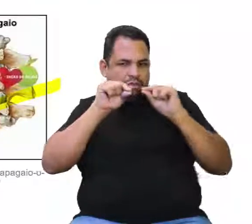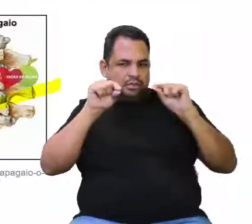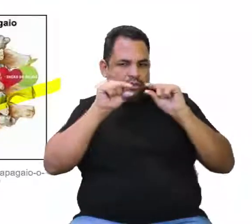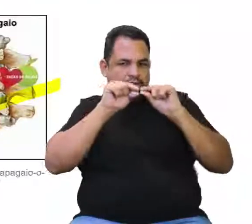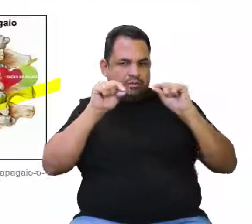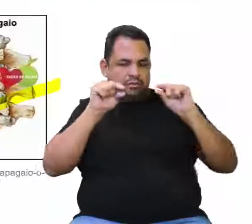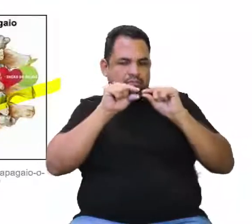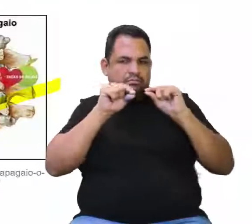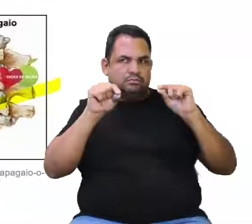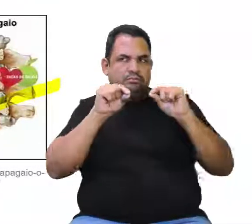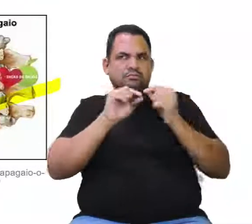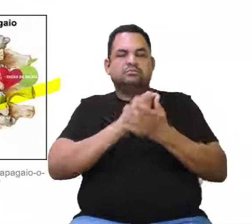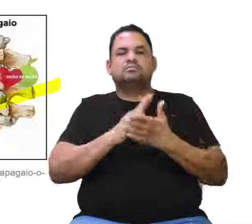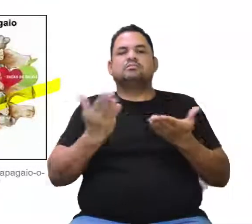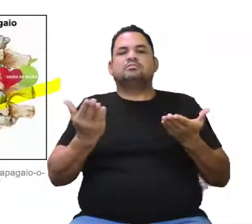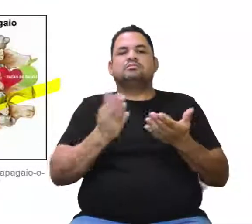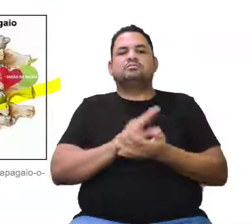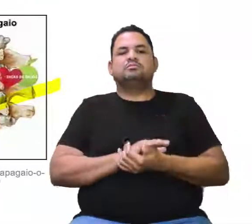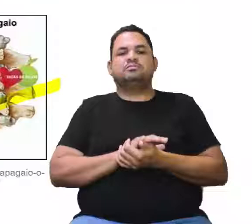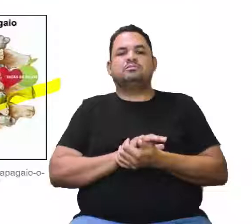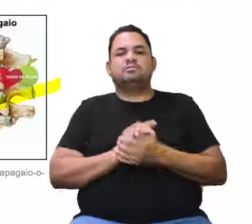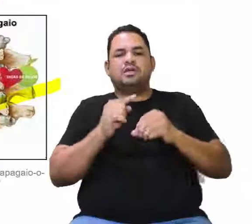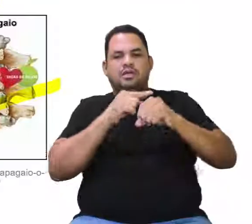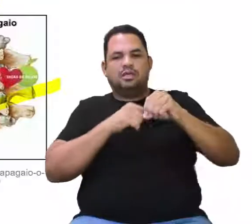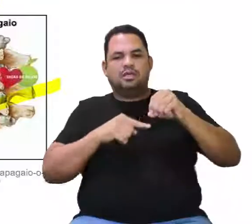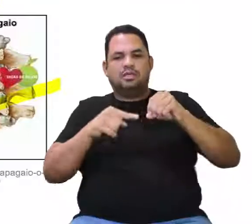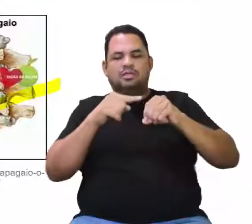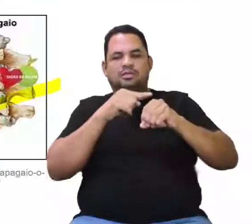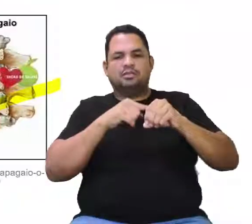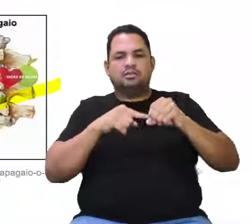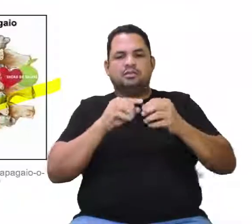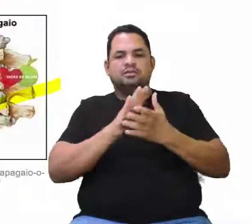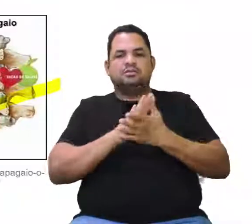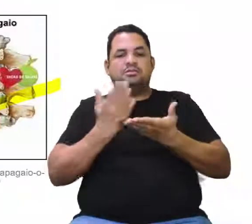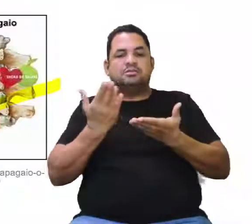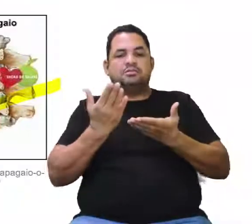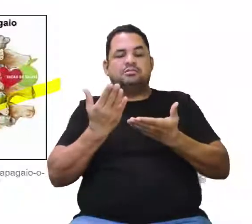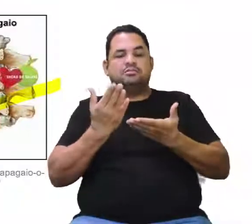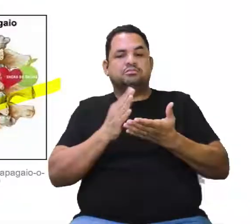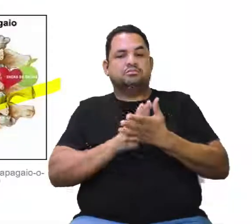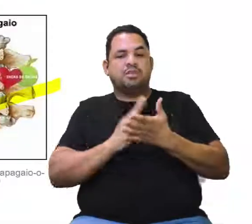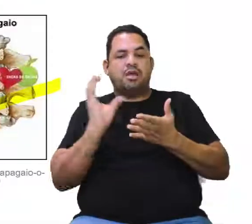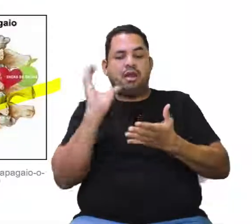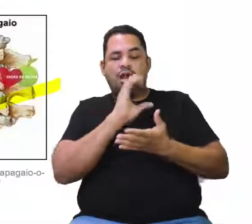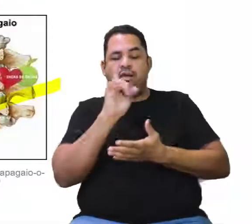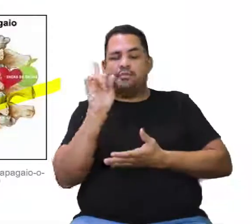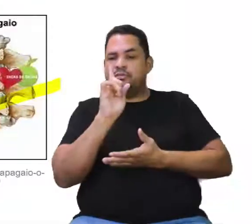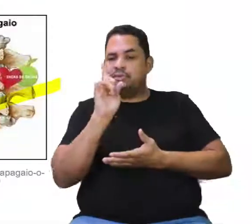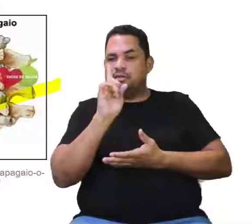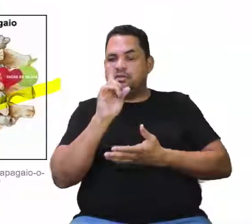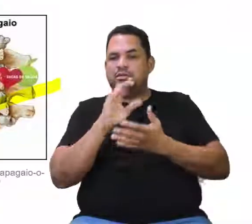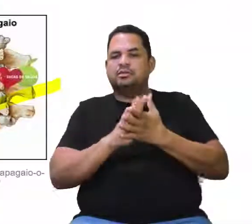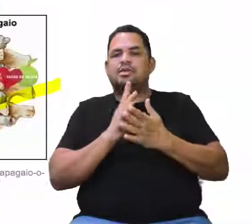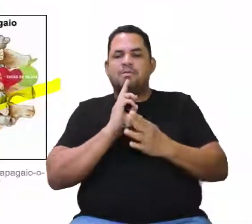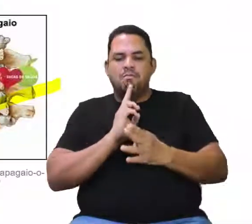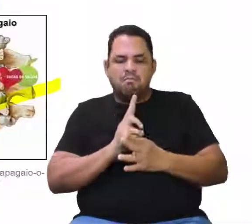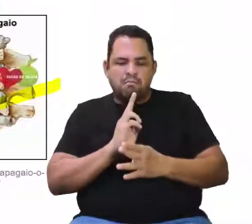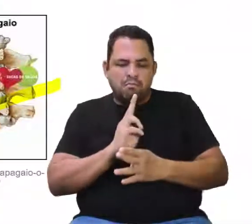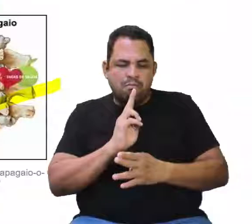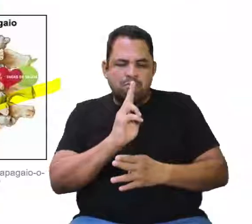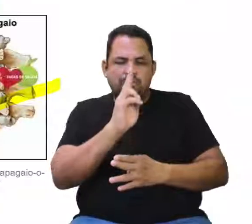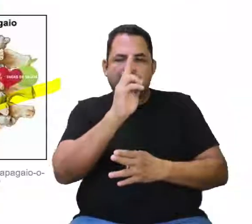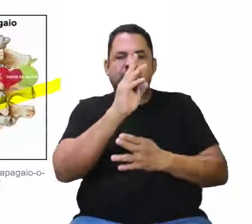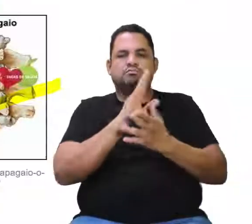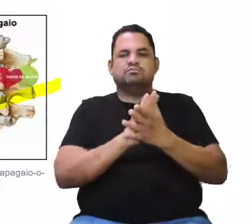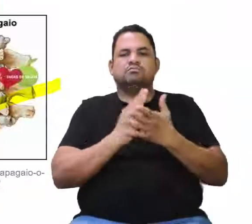desgaste desse disco. E esse disco não é desgastado de um dia para o outro. Como eu falei, é um